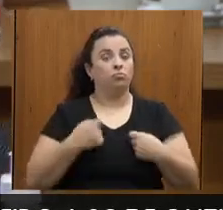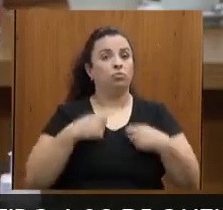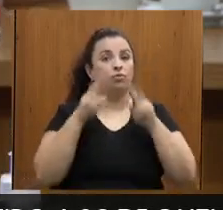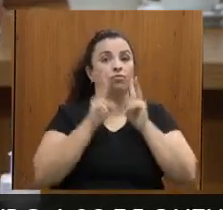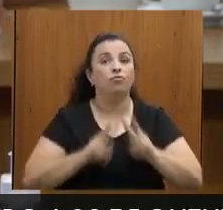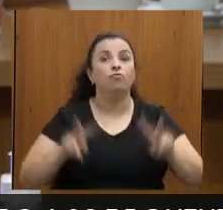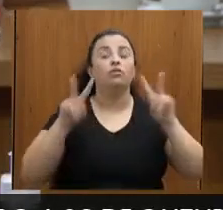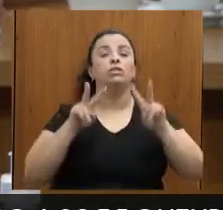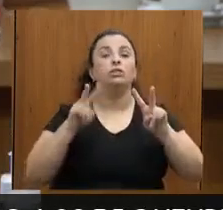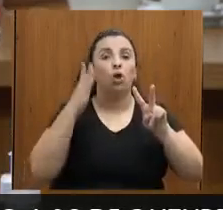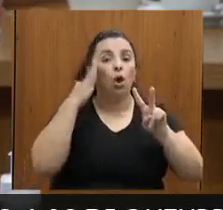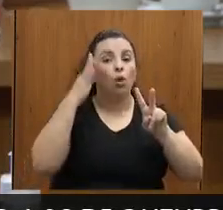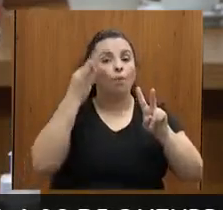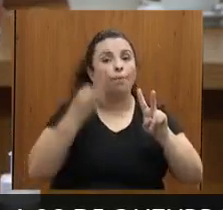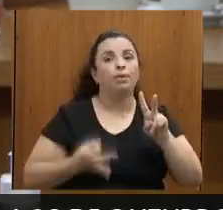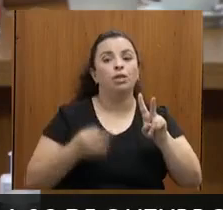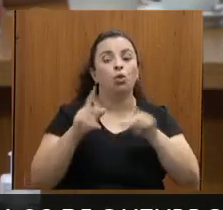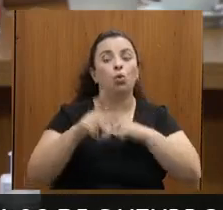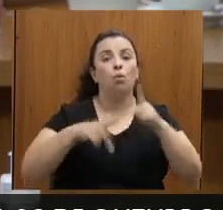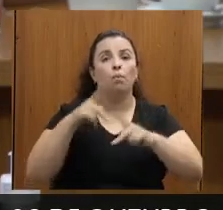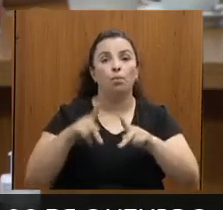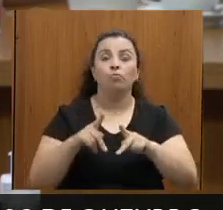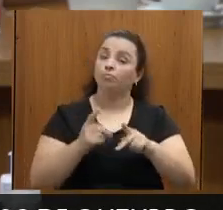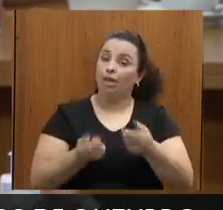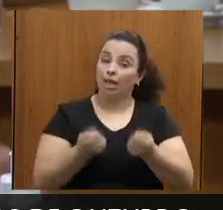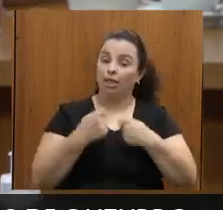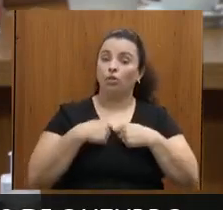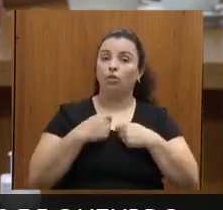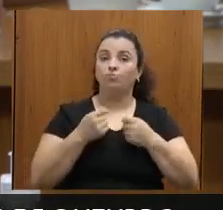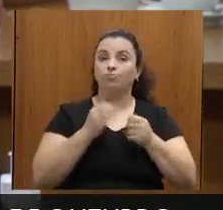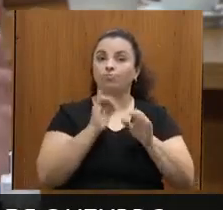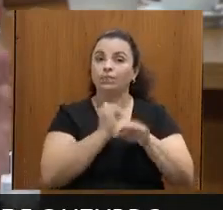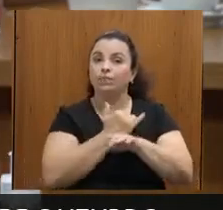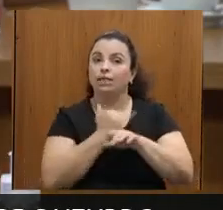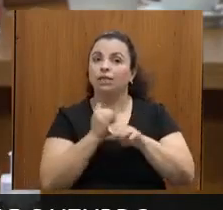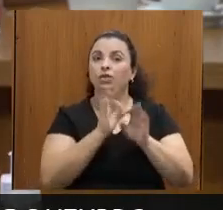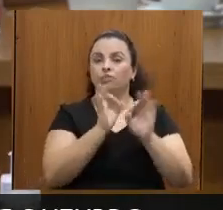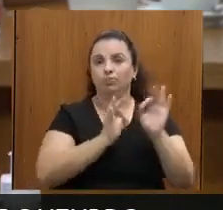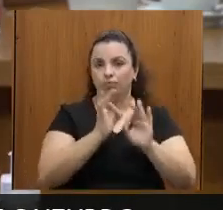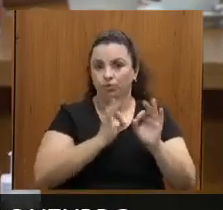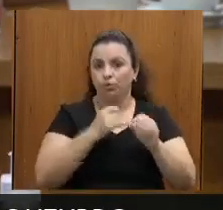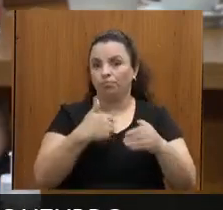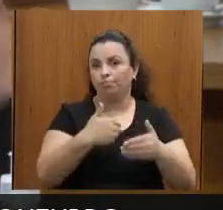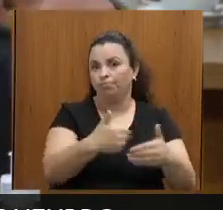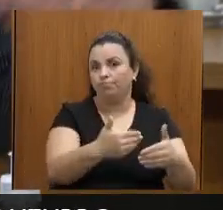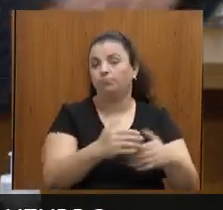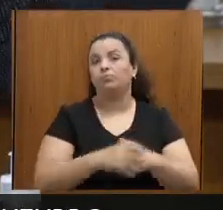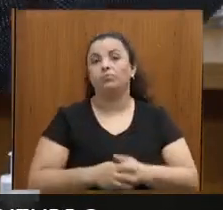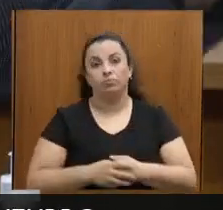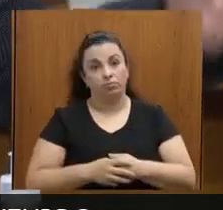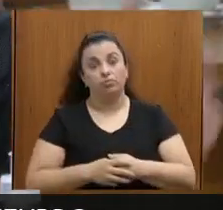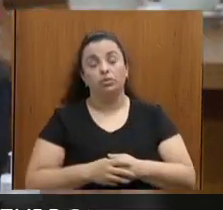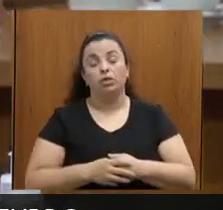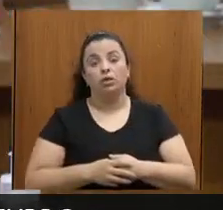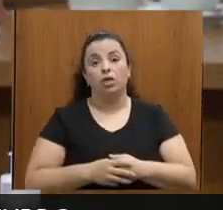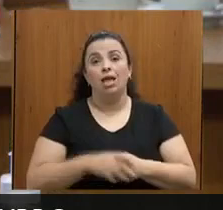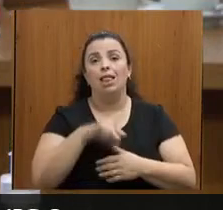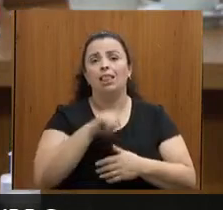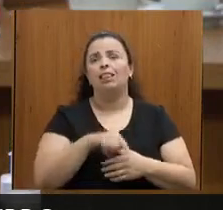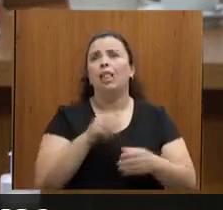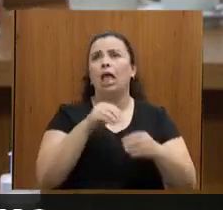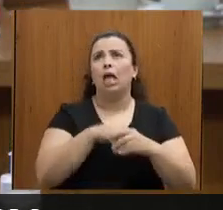população para o nosso processo de planejamento. Dentro da execução da despesa do Estado, nós vamos seguindo algumas